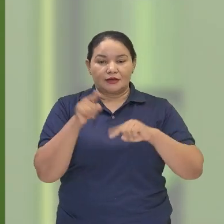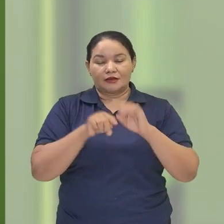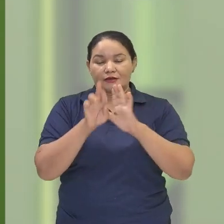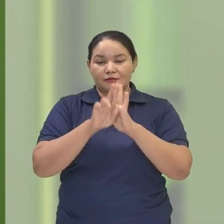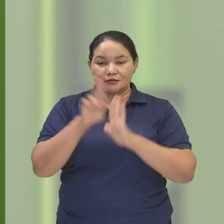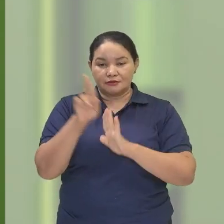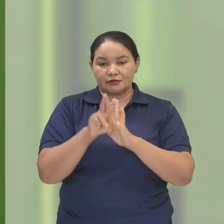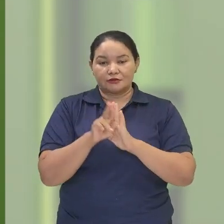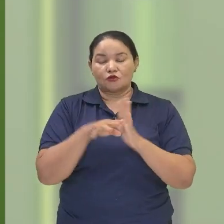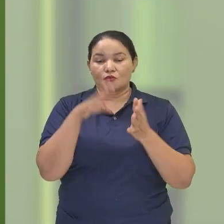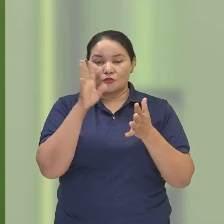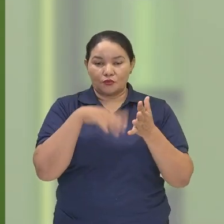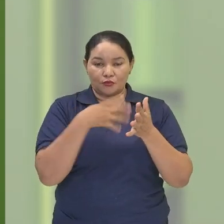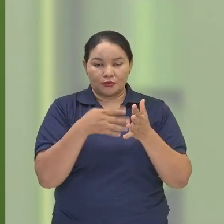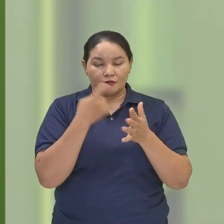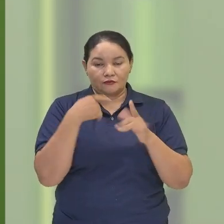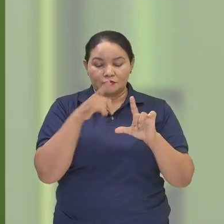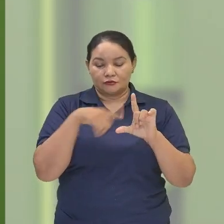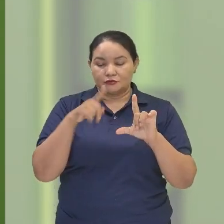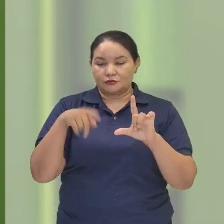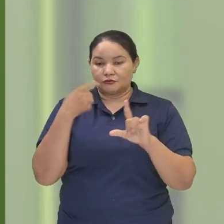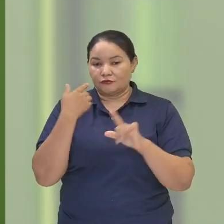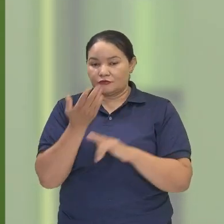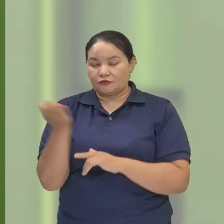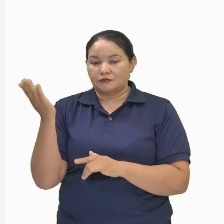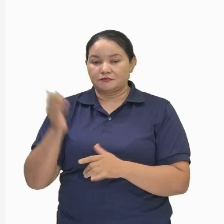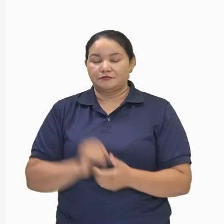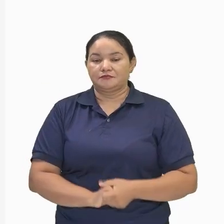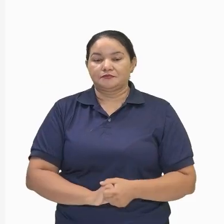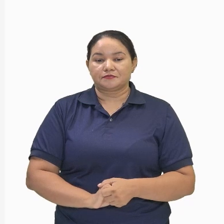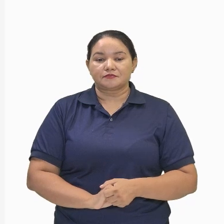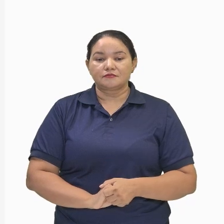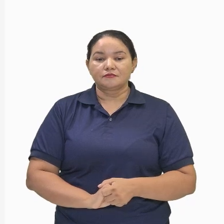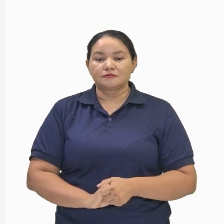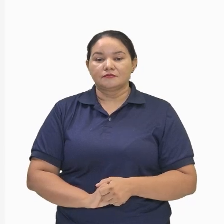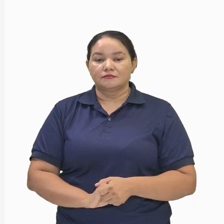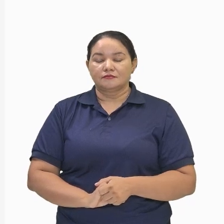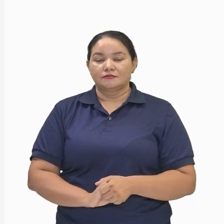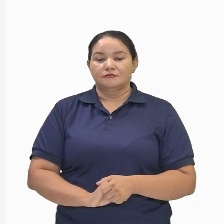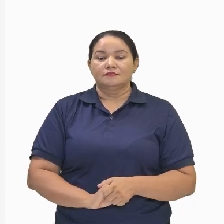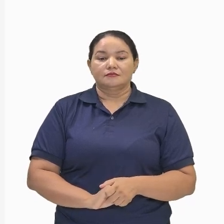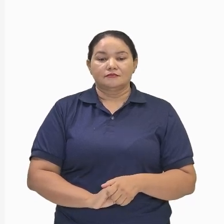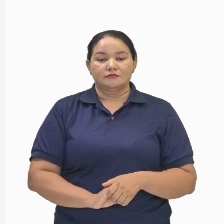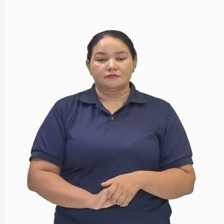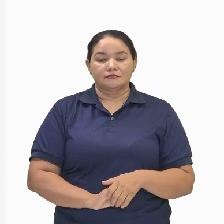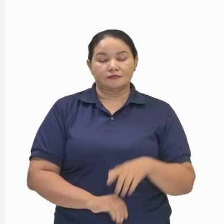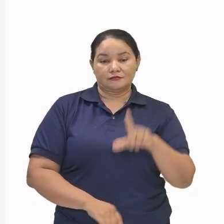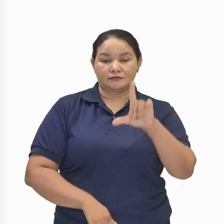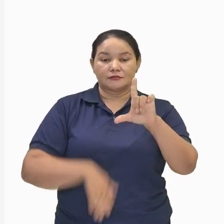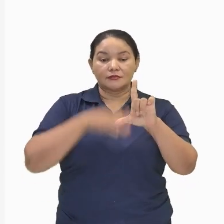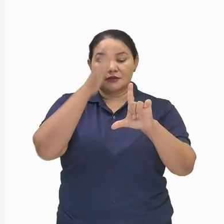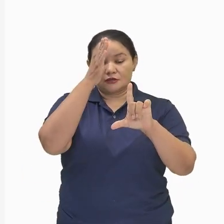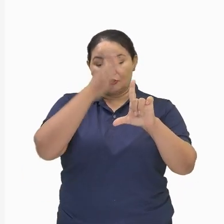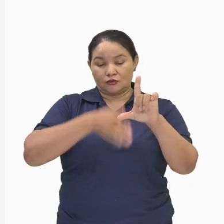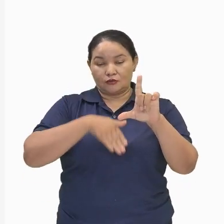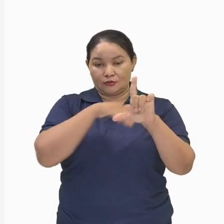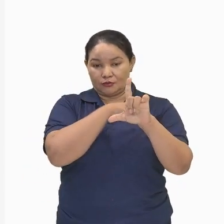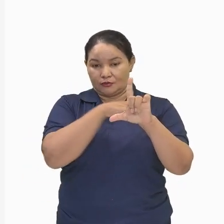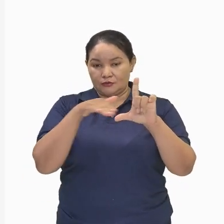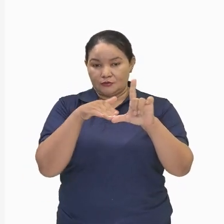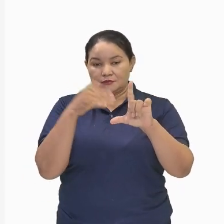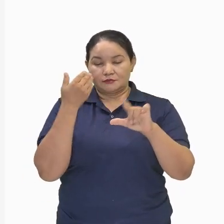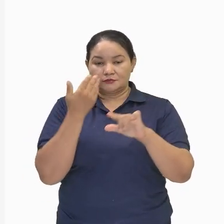gráfico, que a gente vai observar agora. Olha só, o gráfico dos receptores. Veja, é um